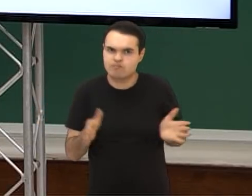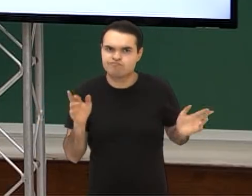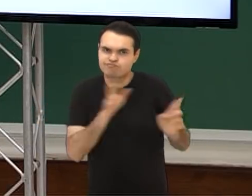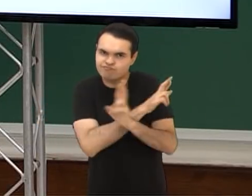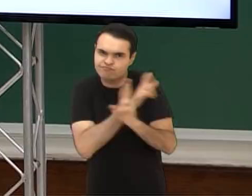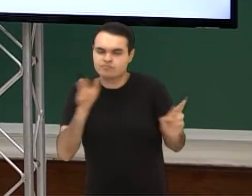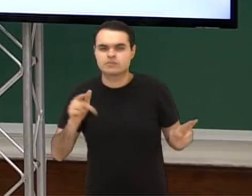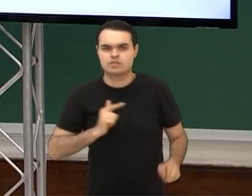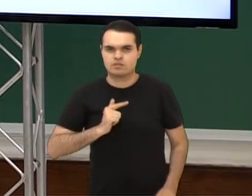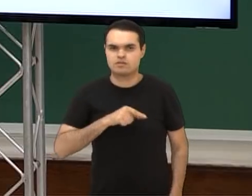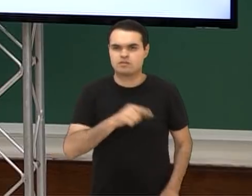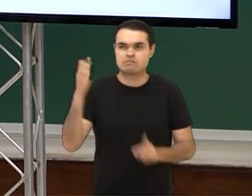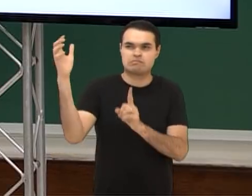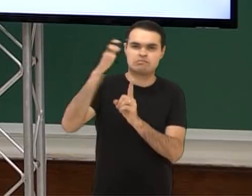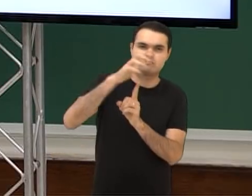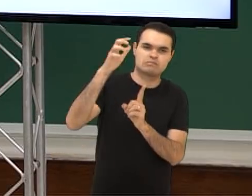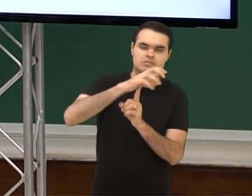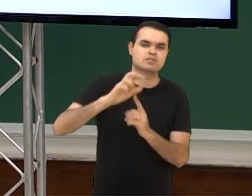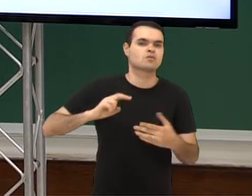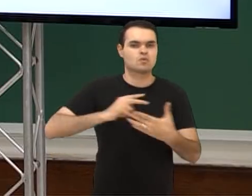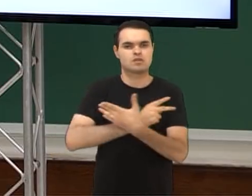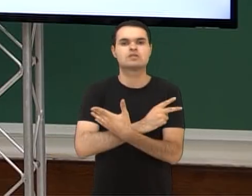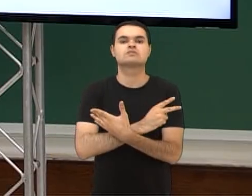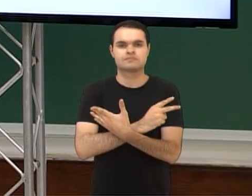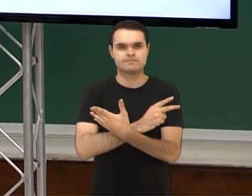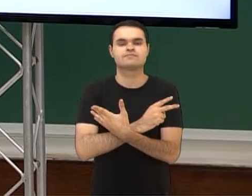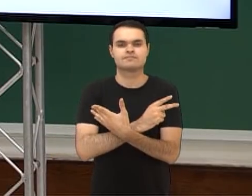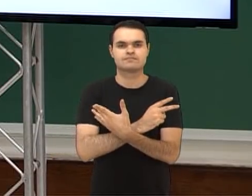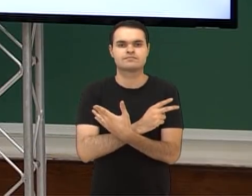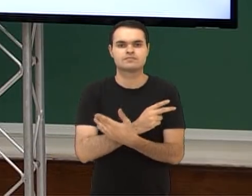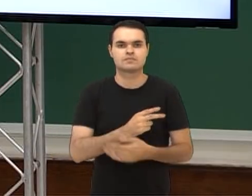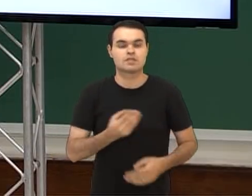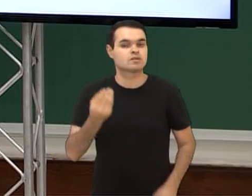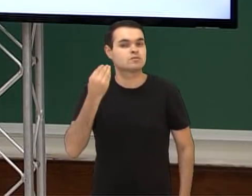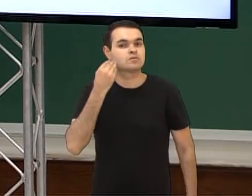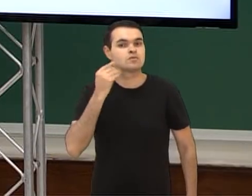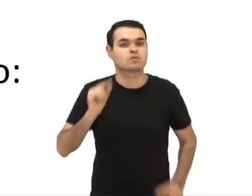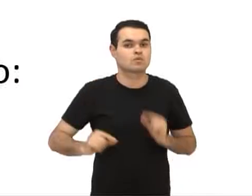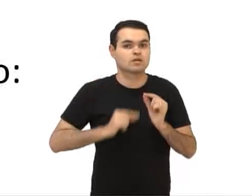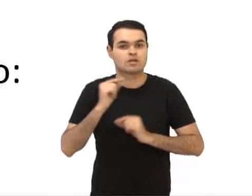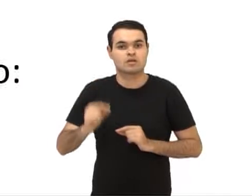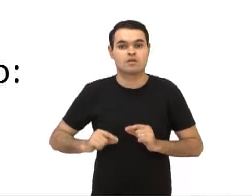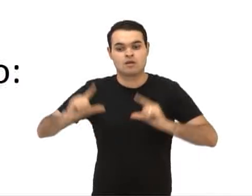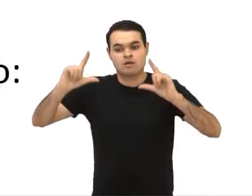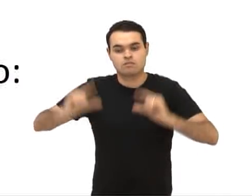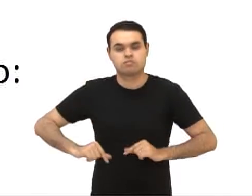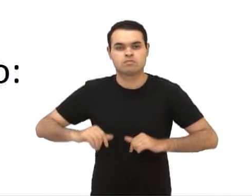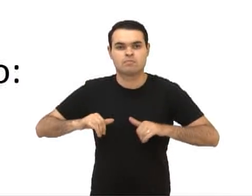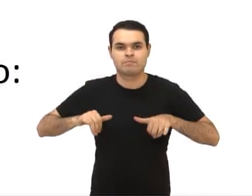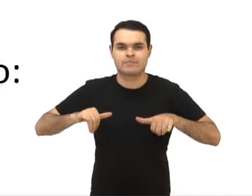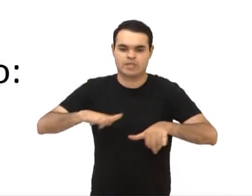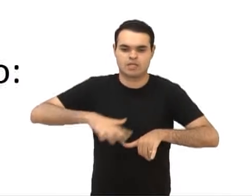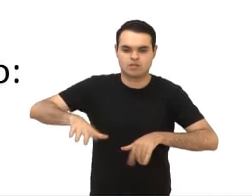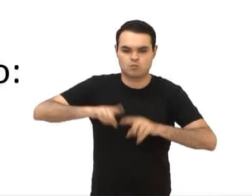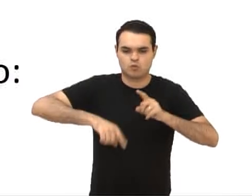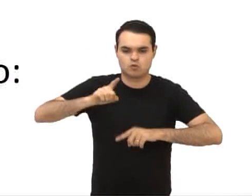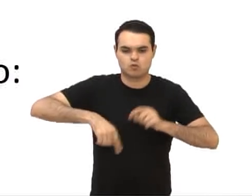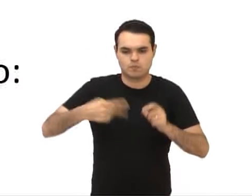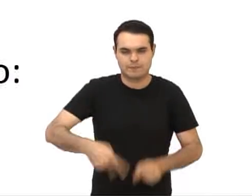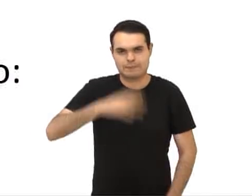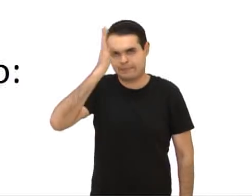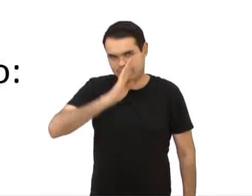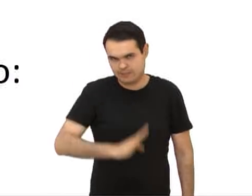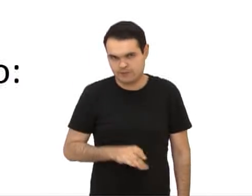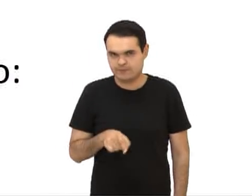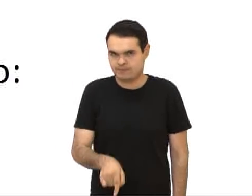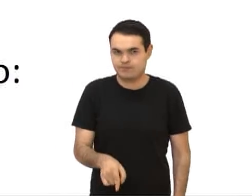relações comerciais. Consequência, então, de atingir ainda esses países, diminuiu o mercado para os produtos brasileiros. Os